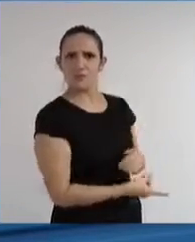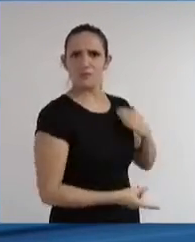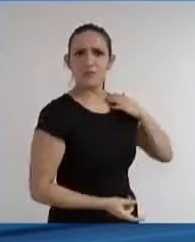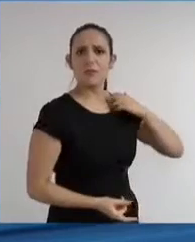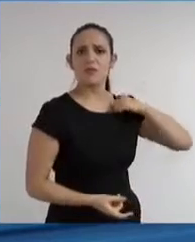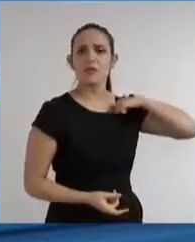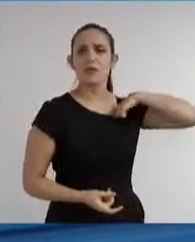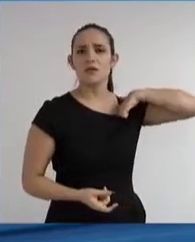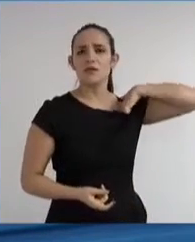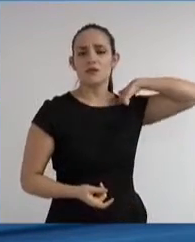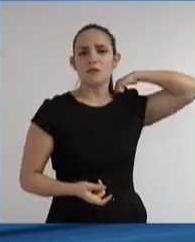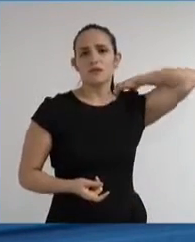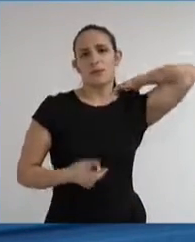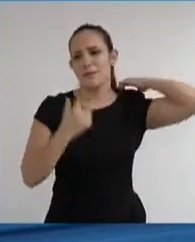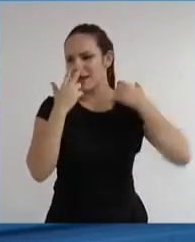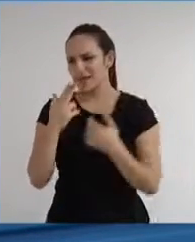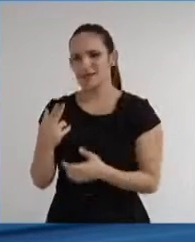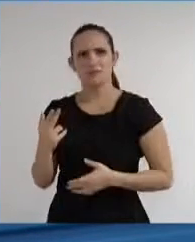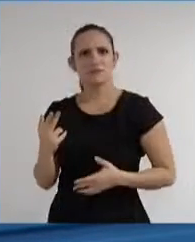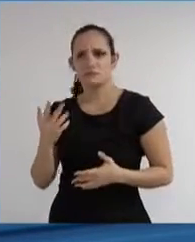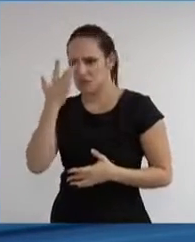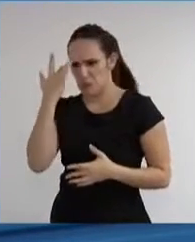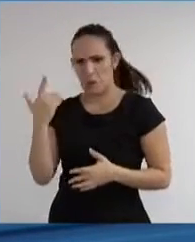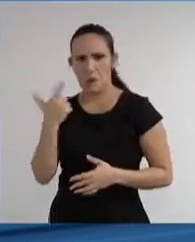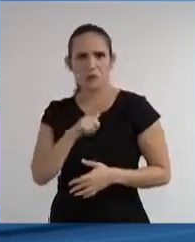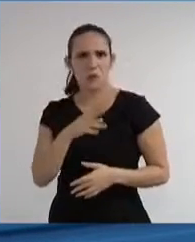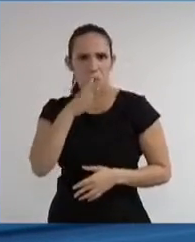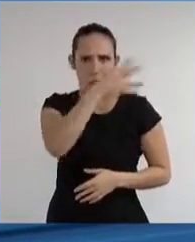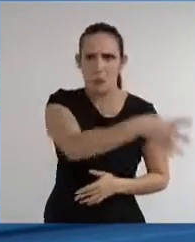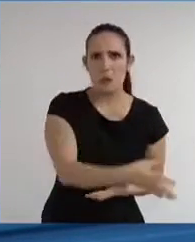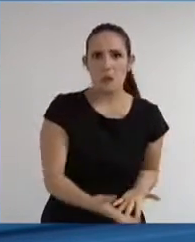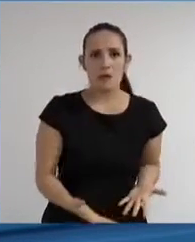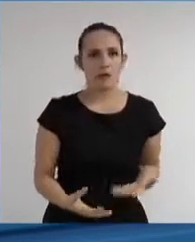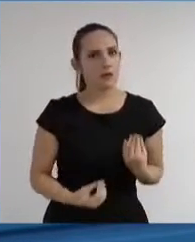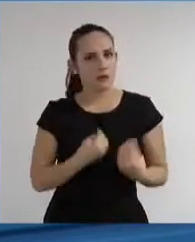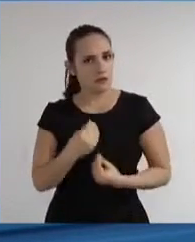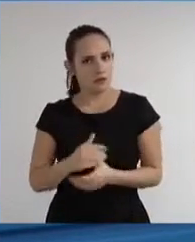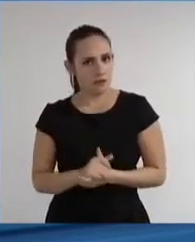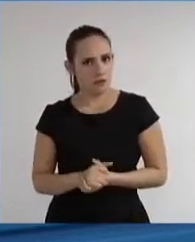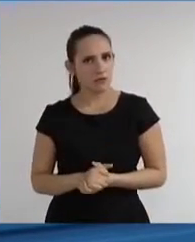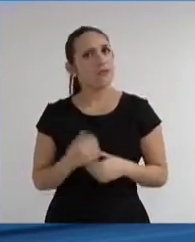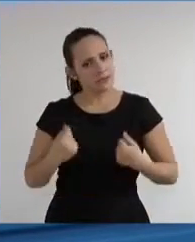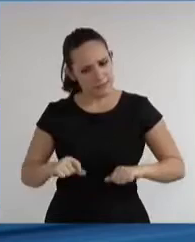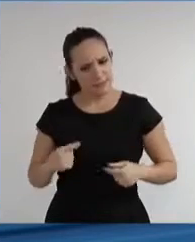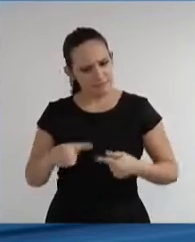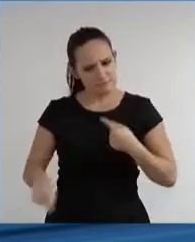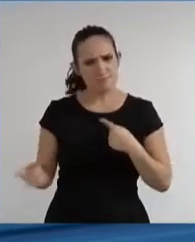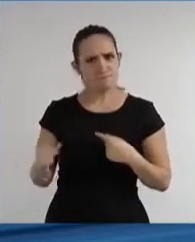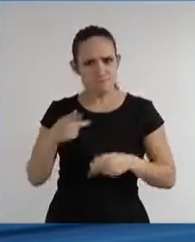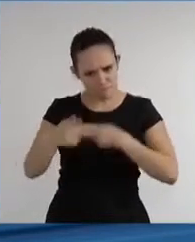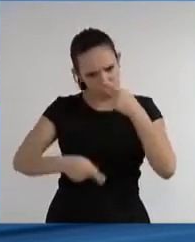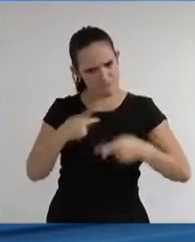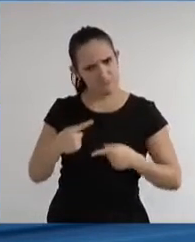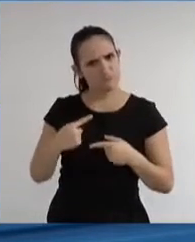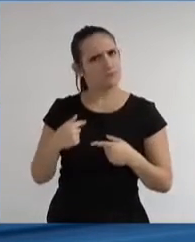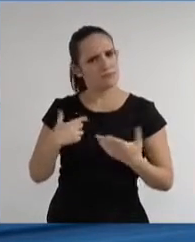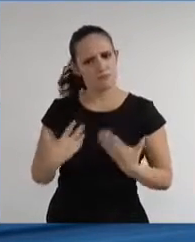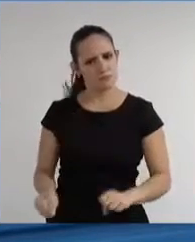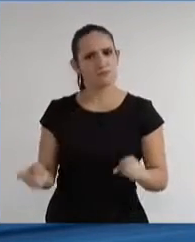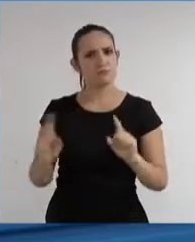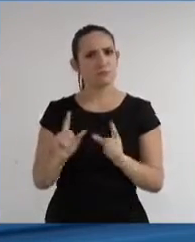veem atropelados ou ofendidos, nós vamos ver essa coisa continuar, infelizmente. É